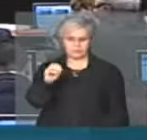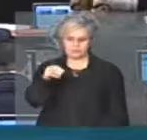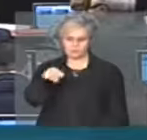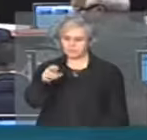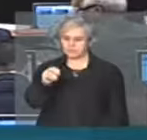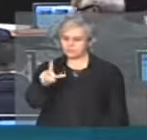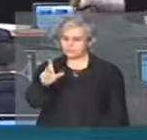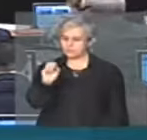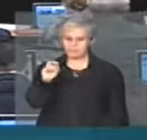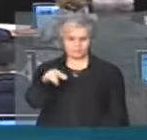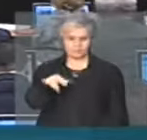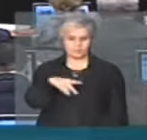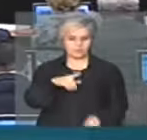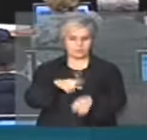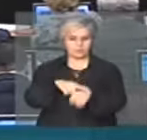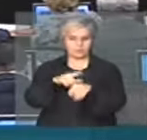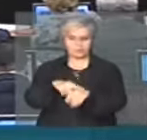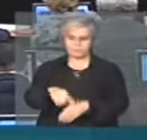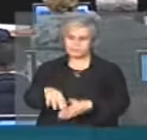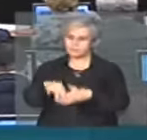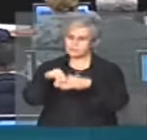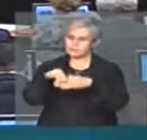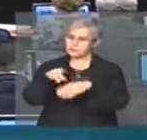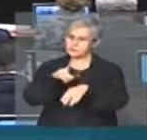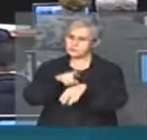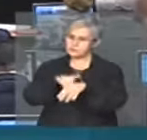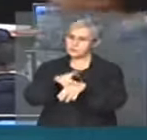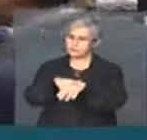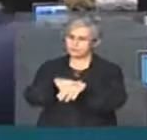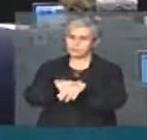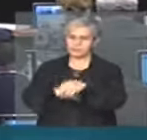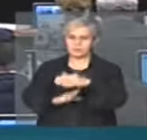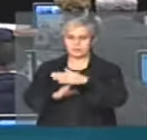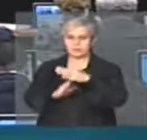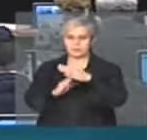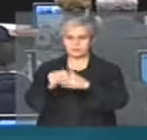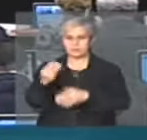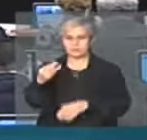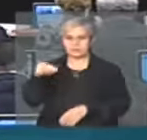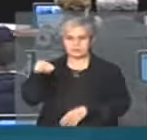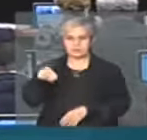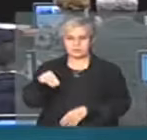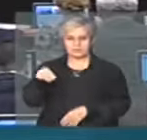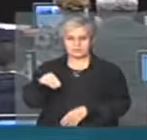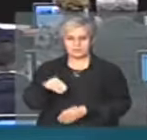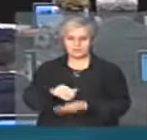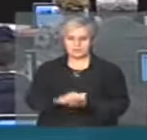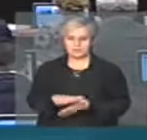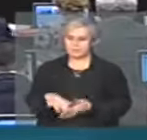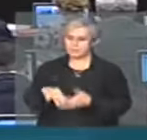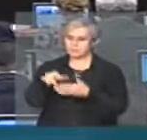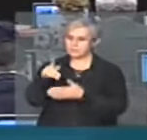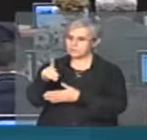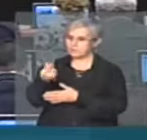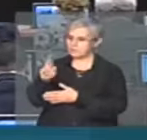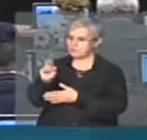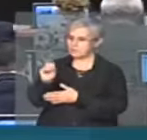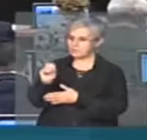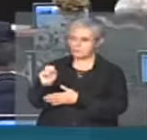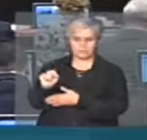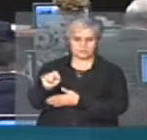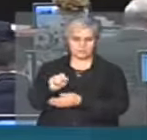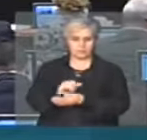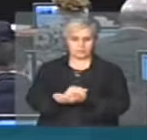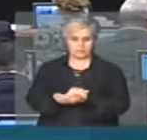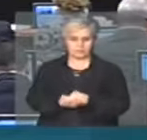Sim. Tempo de liderança. Vossa Excelência tem. O tempo de liderança tem até 3 minutos pela liderança do próximo. Mas faço questão que seja feito com o painel aberto